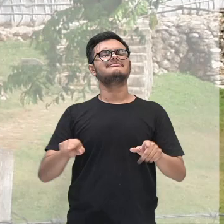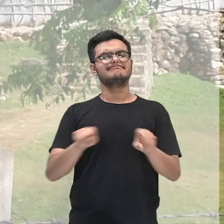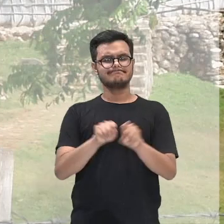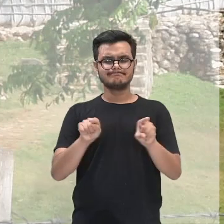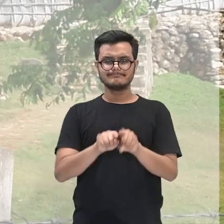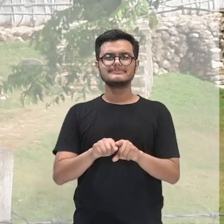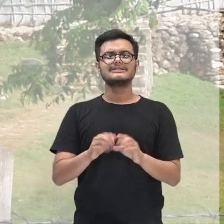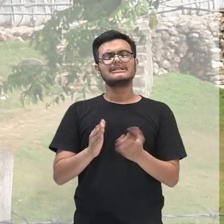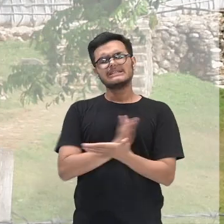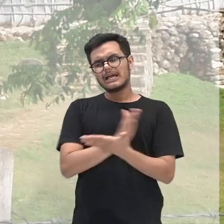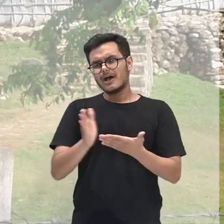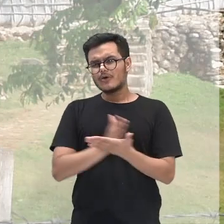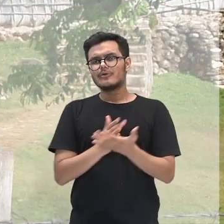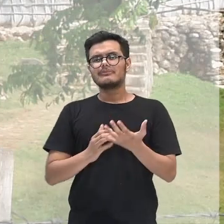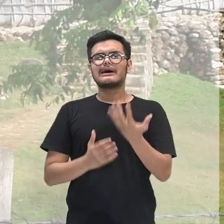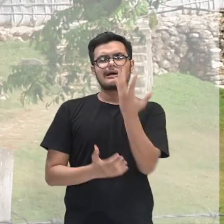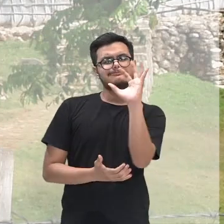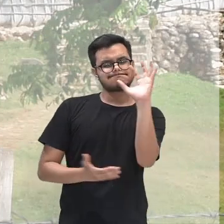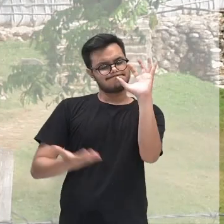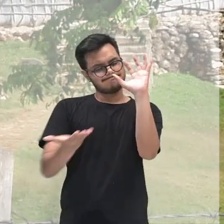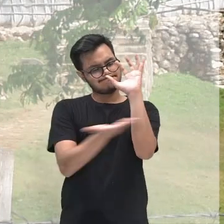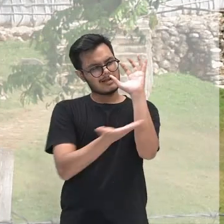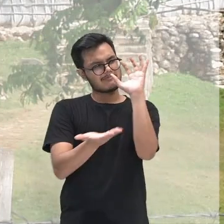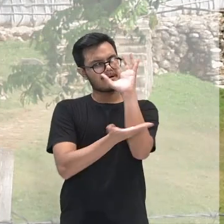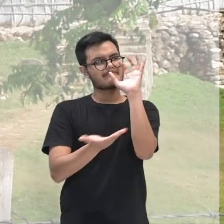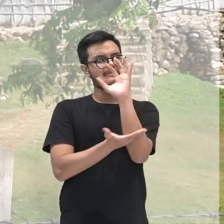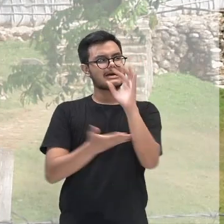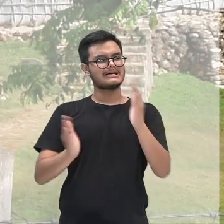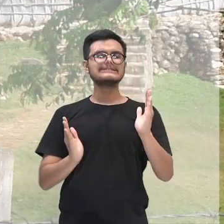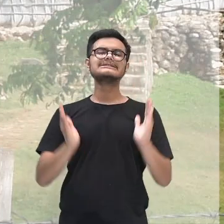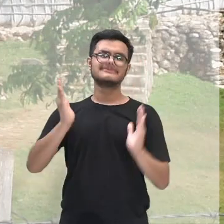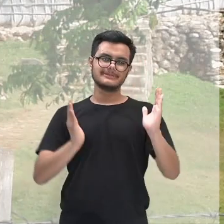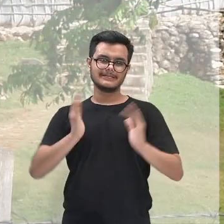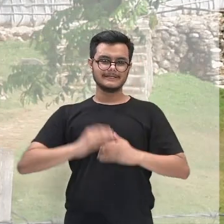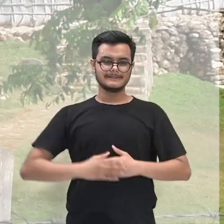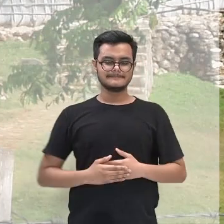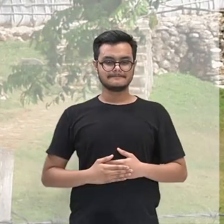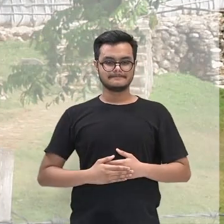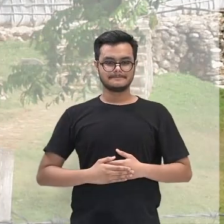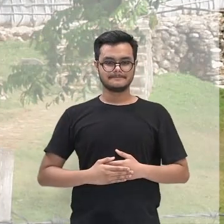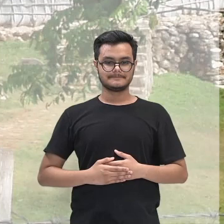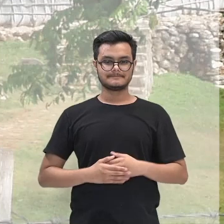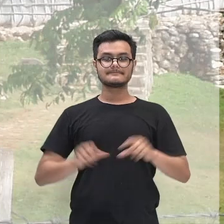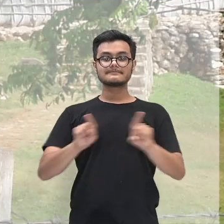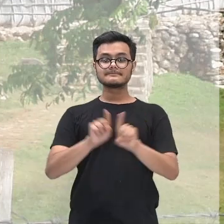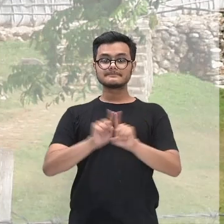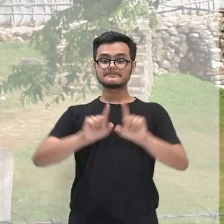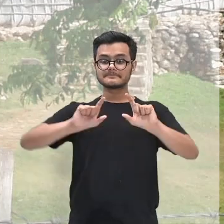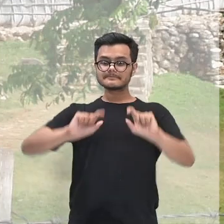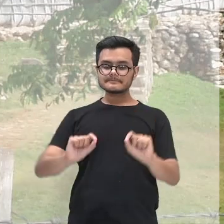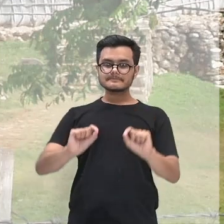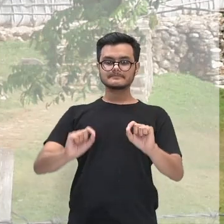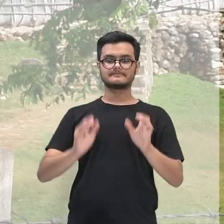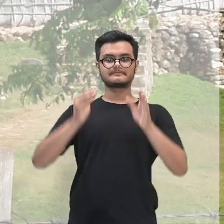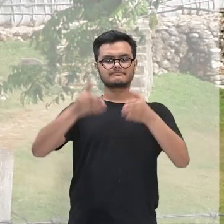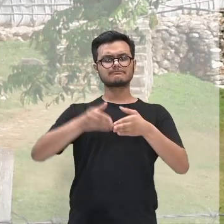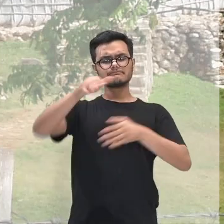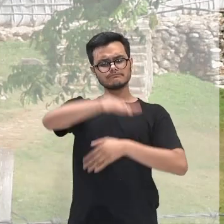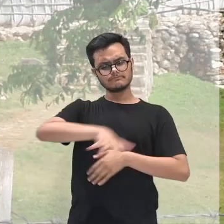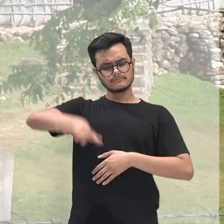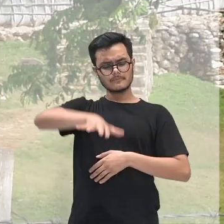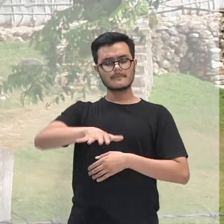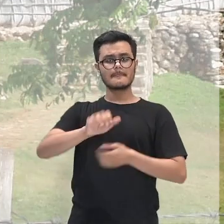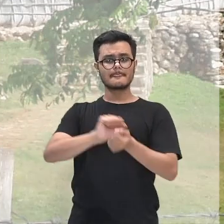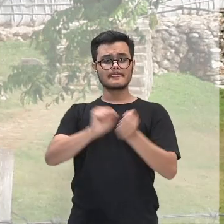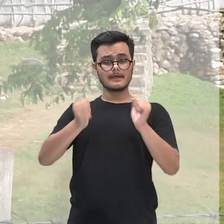outras raízes que eles consumiam naquele período, tá? Vamos ver aí também o seguinte, a especialização ocupacional,